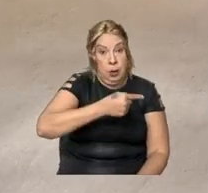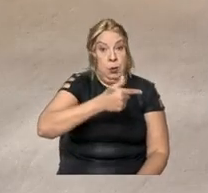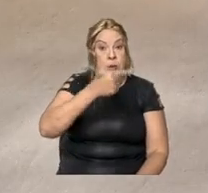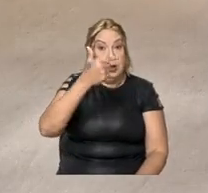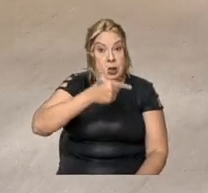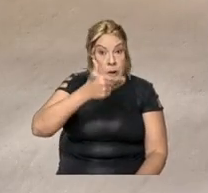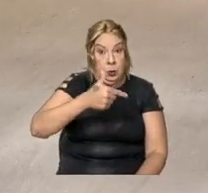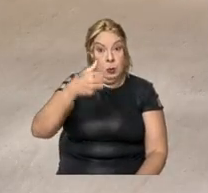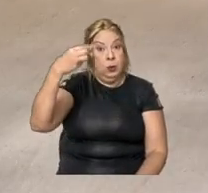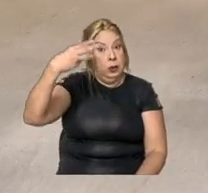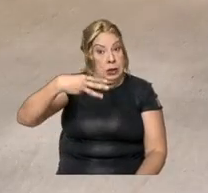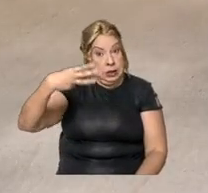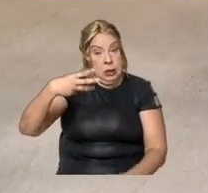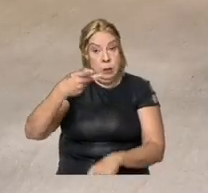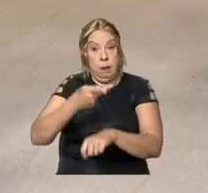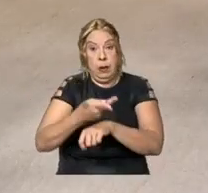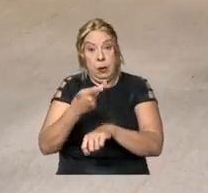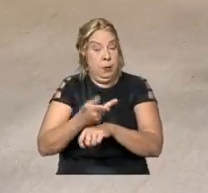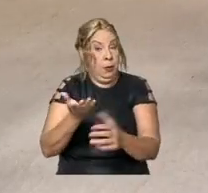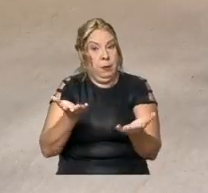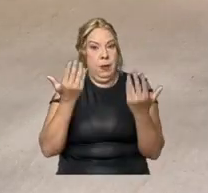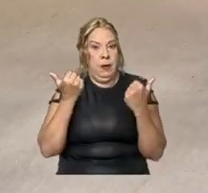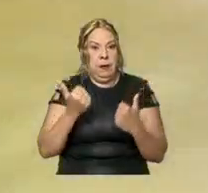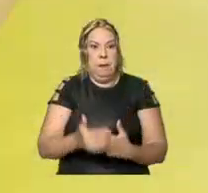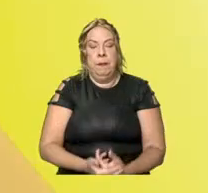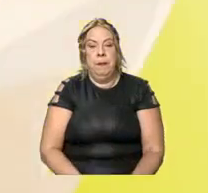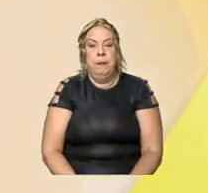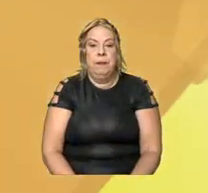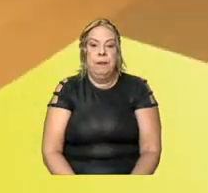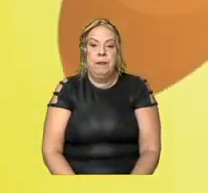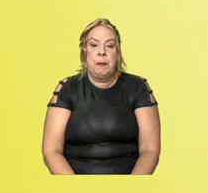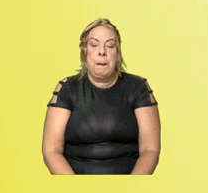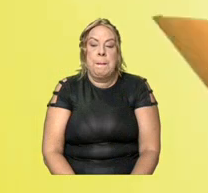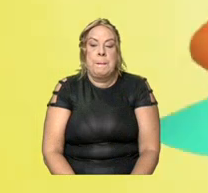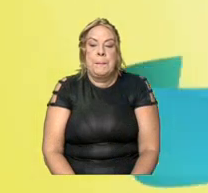dos contemplados Caju Cap. Simbora!